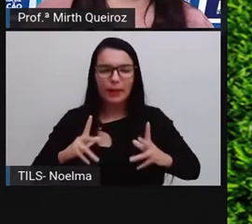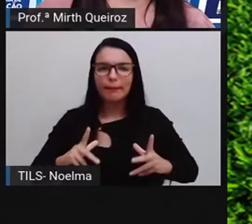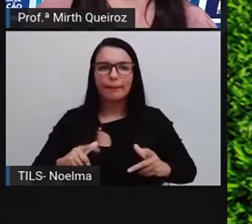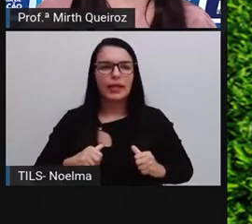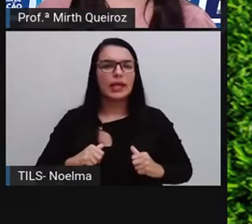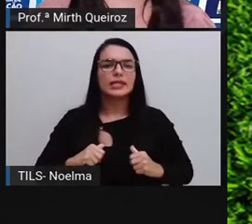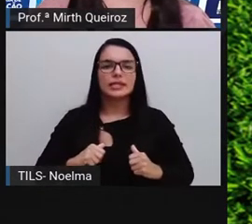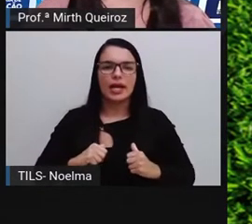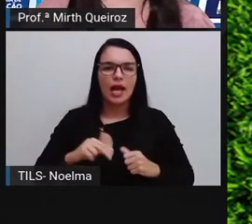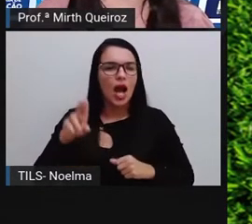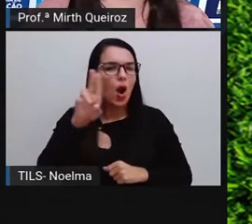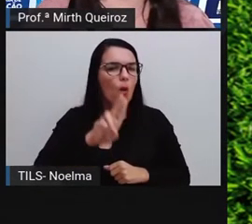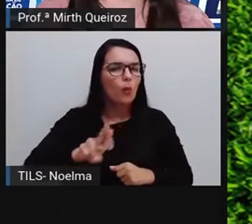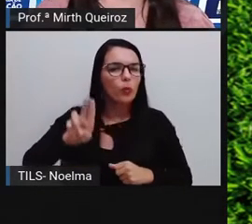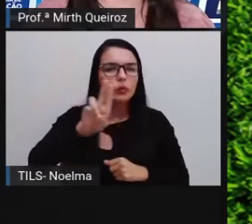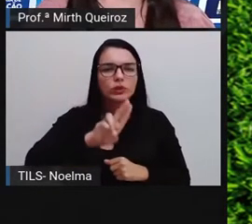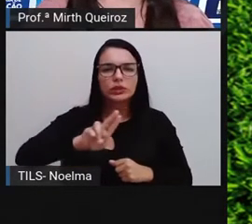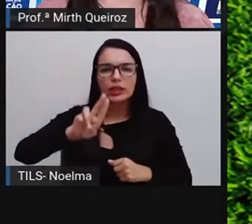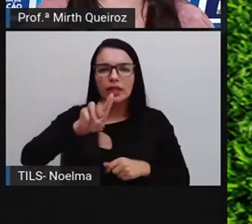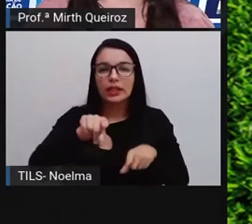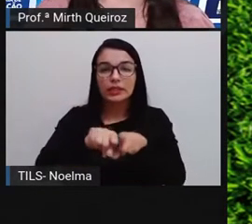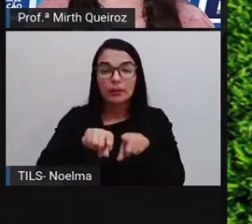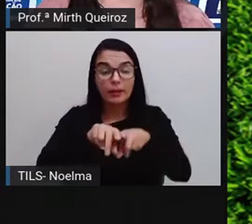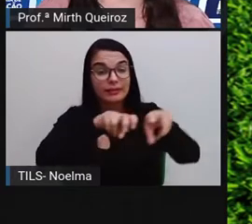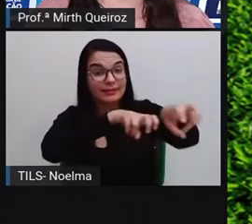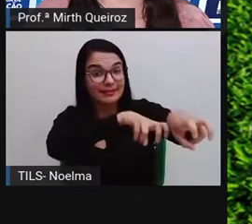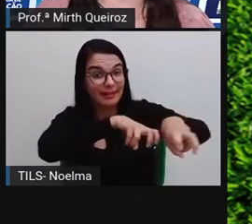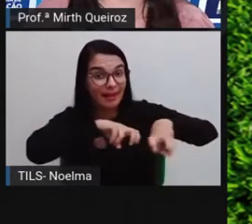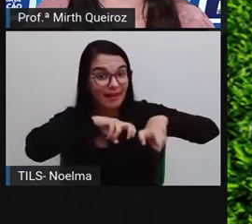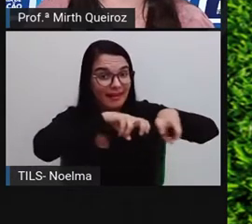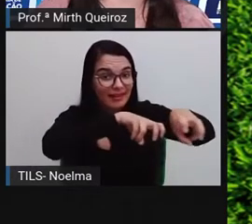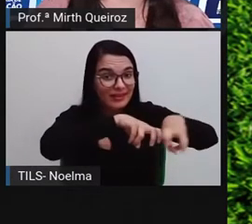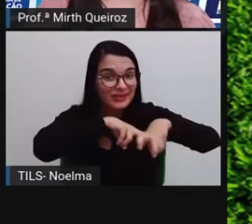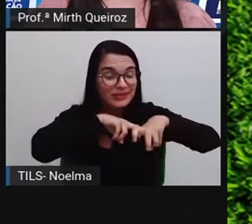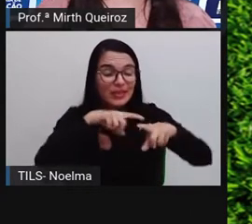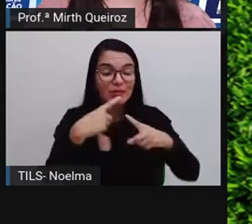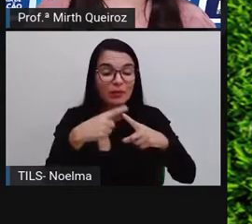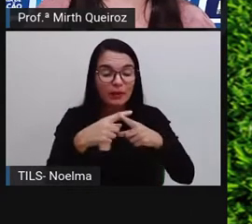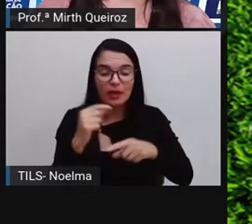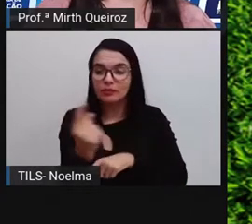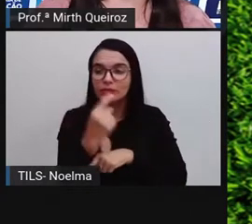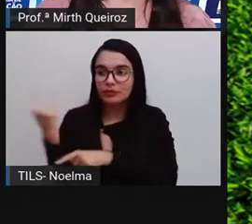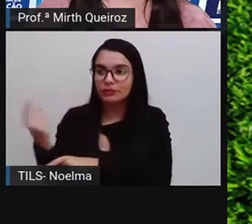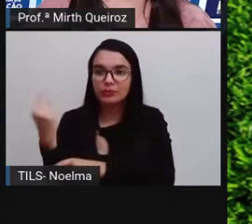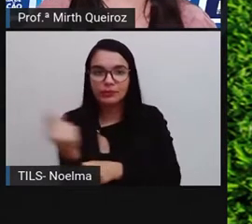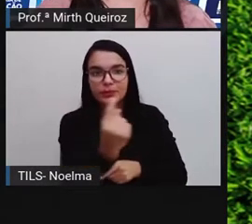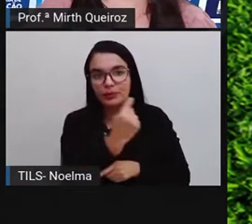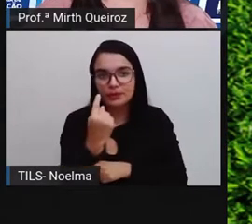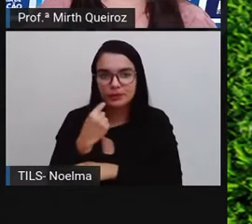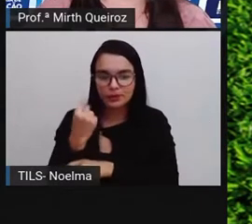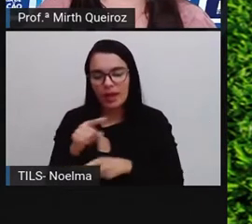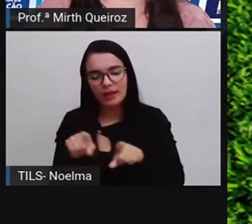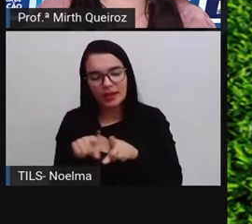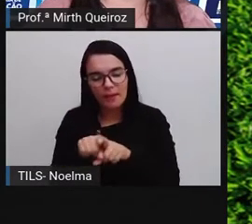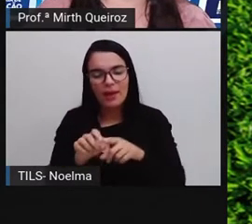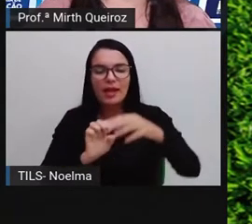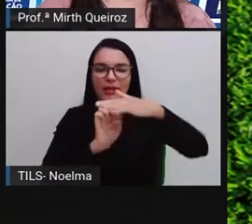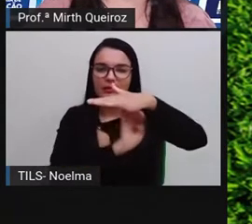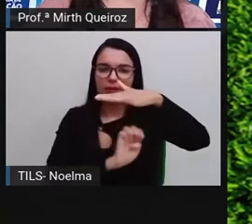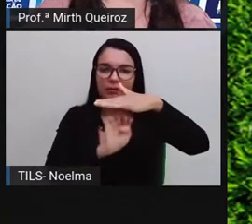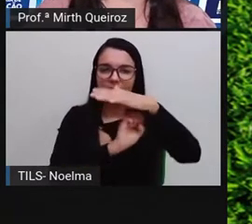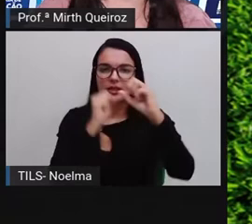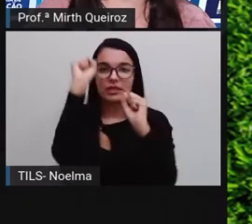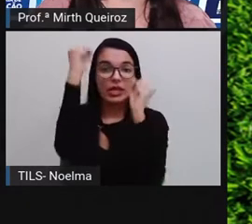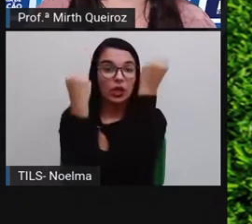limpeza ela é usada também na agricultura através da irrigação na indústria e também para facilitar